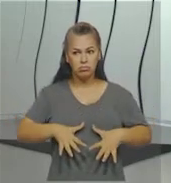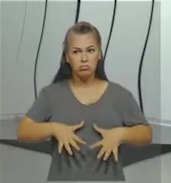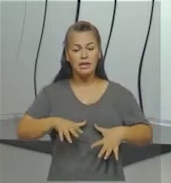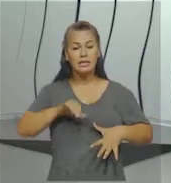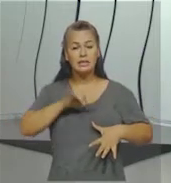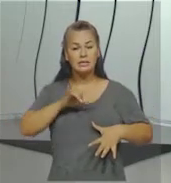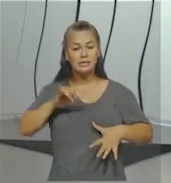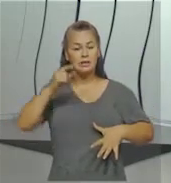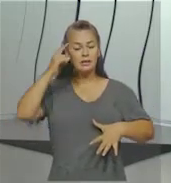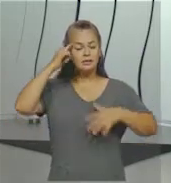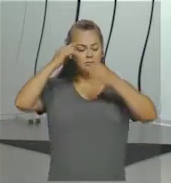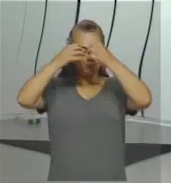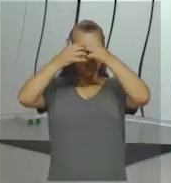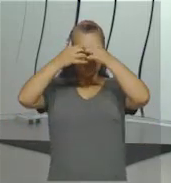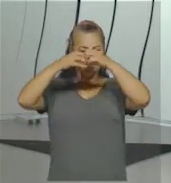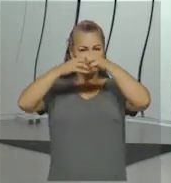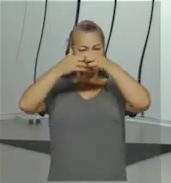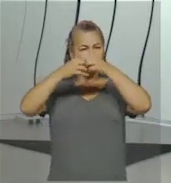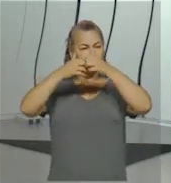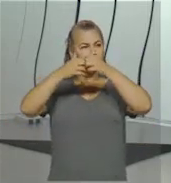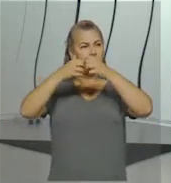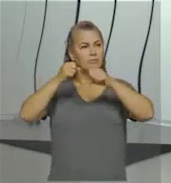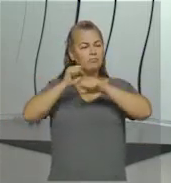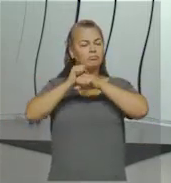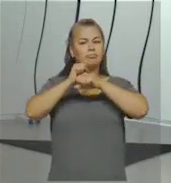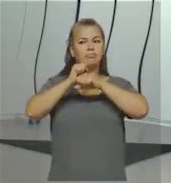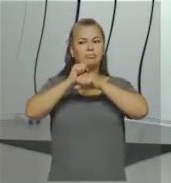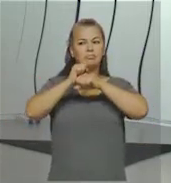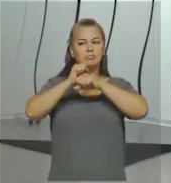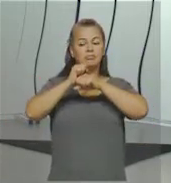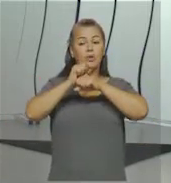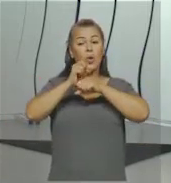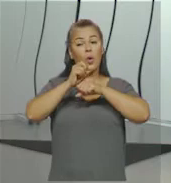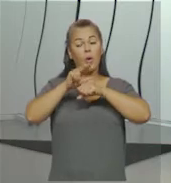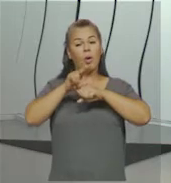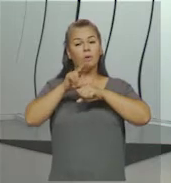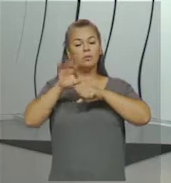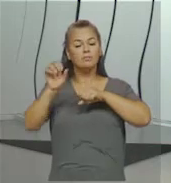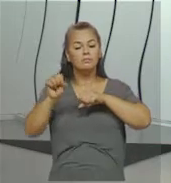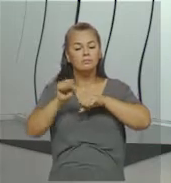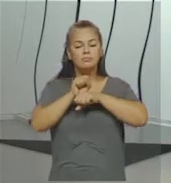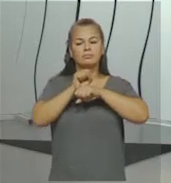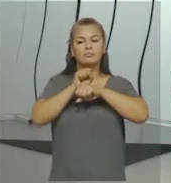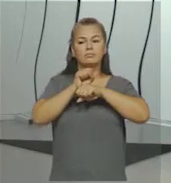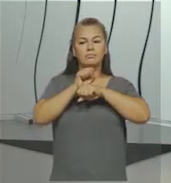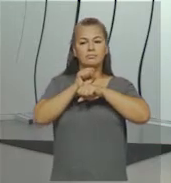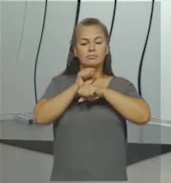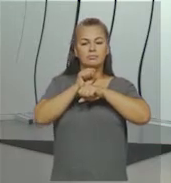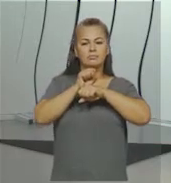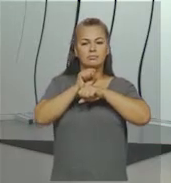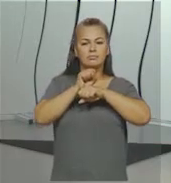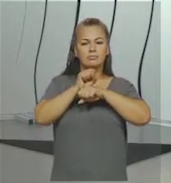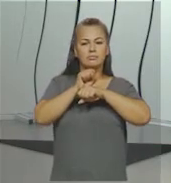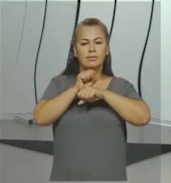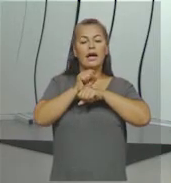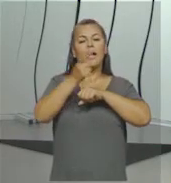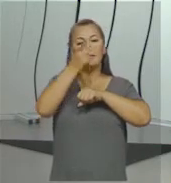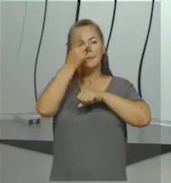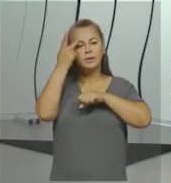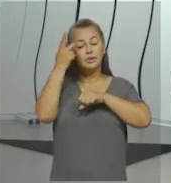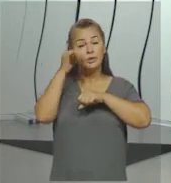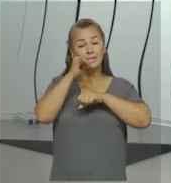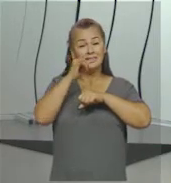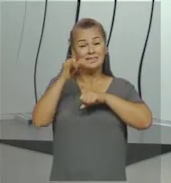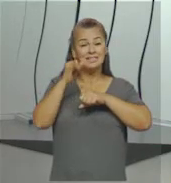pré-sináptico, para ser utilizada de novo. E muitas vezes essa recaptação ela pode ser bloqueada. Aí a pessoa tem que tomar um